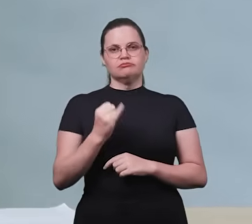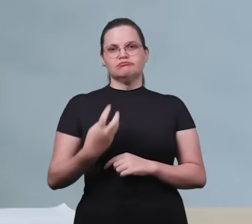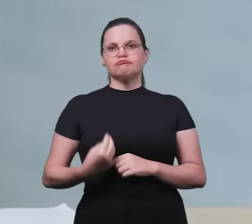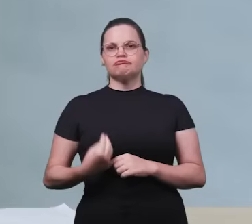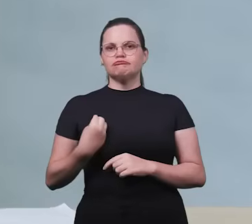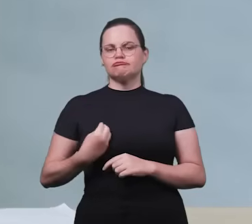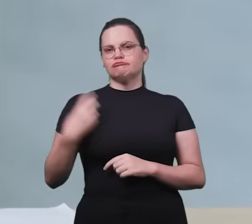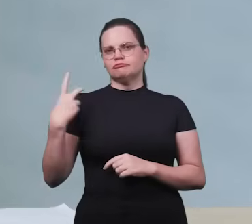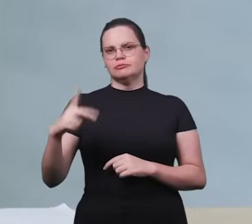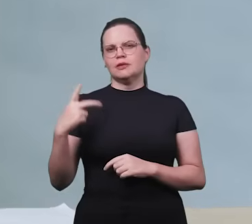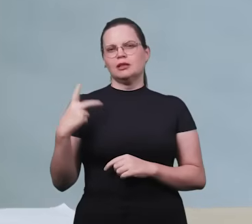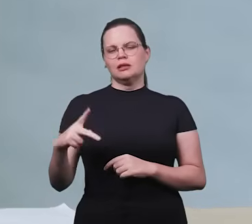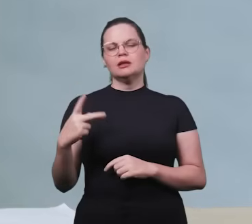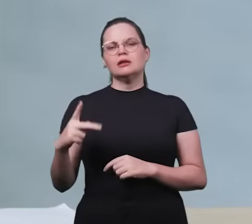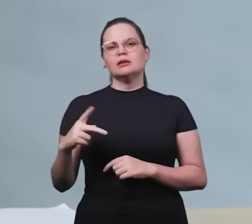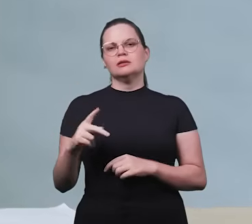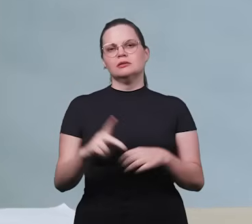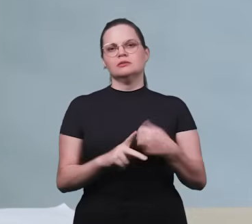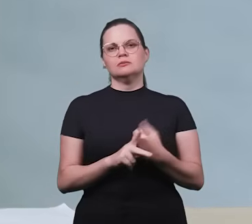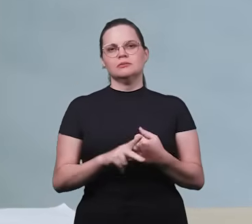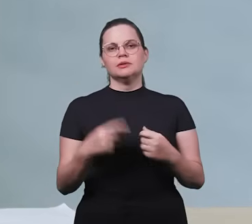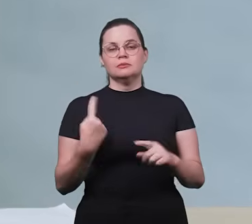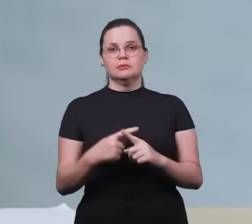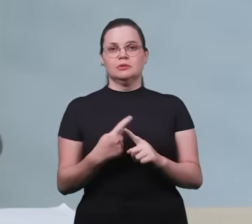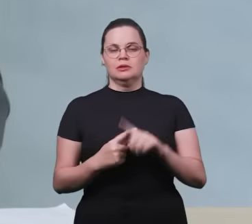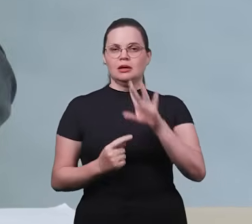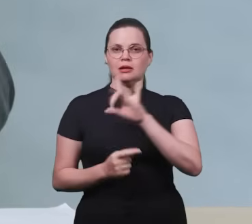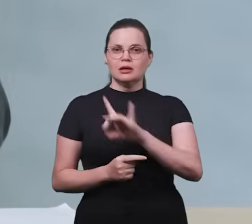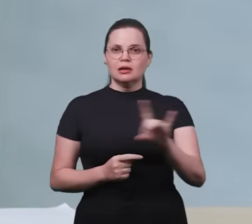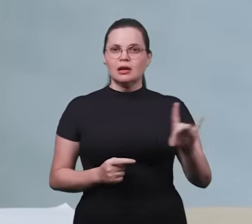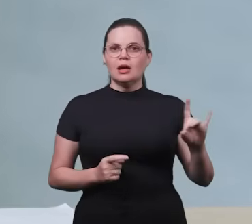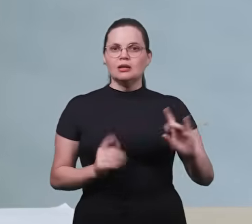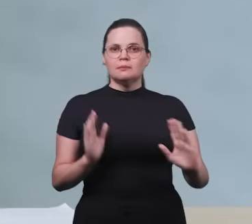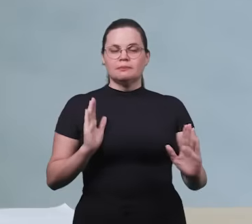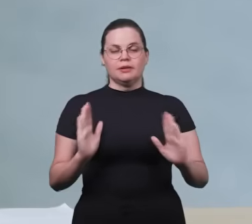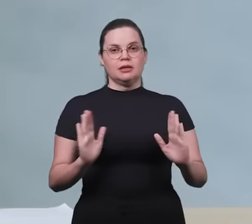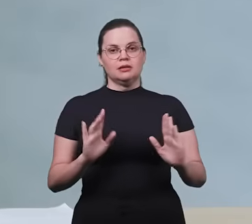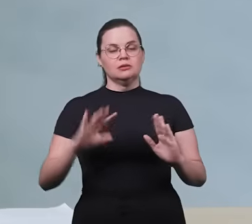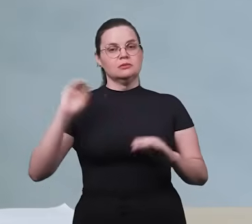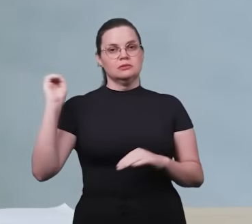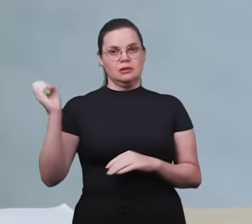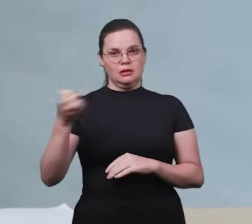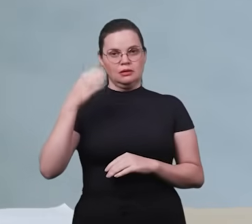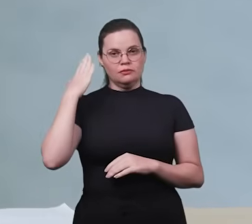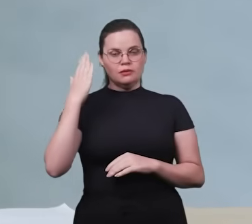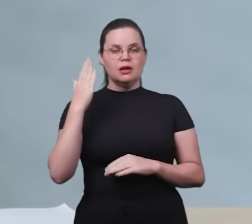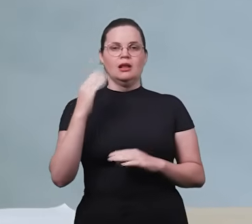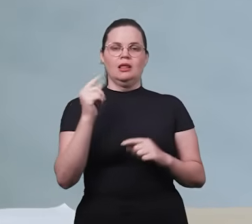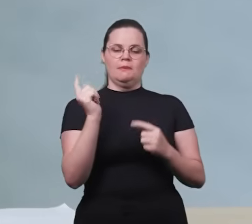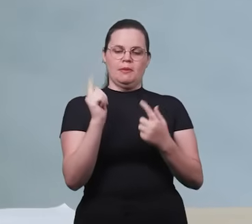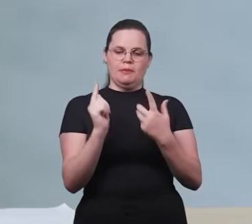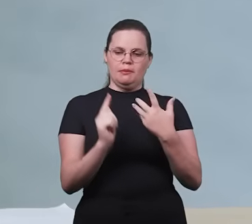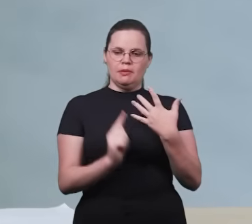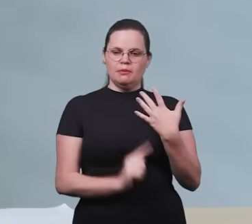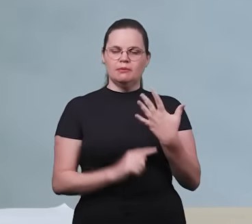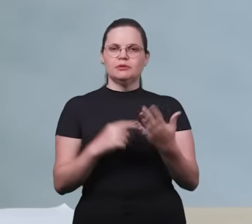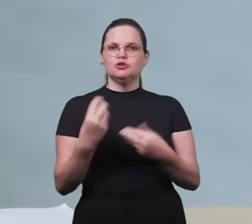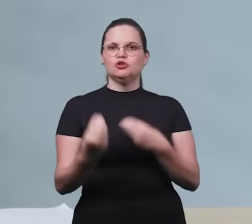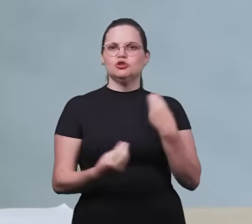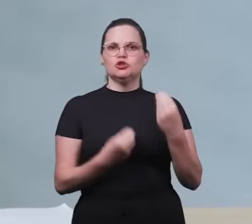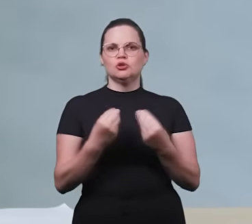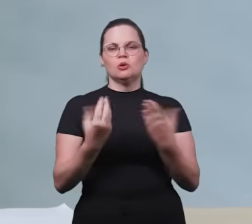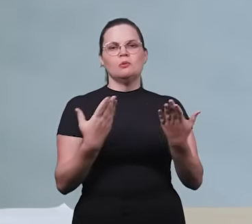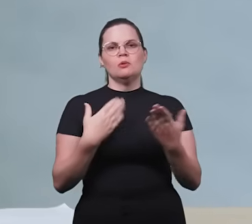caminhada de Pedro, onde cada episódio da vida dele revela um processo, revela uma obra, revela uma